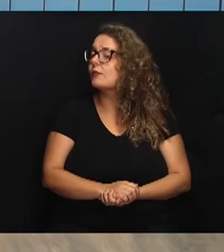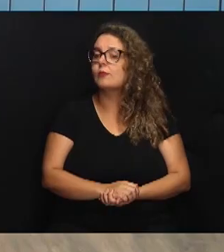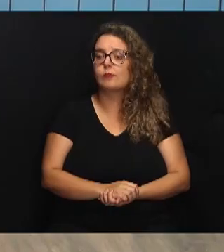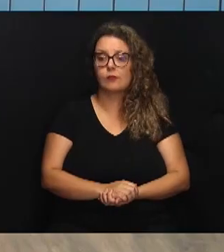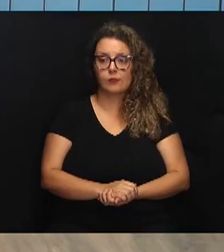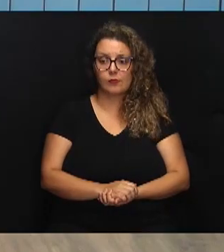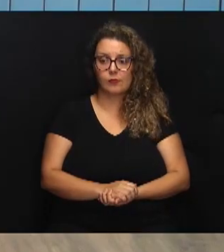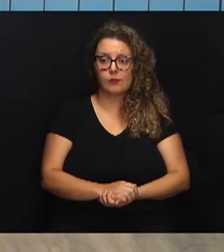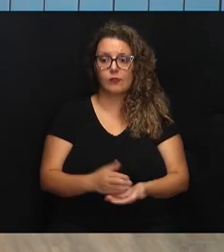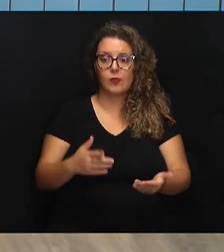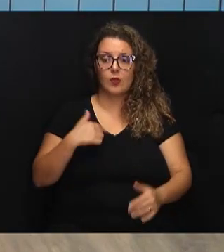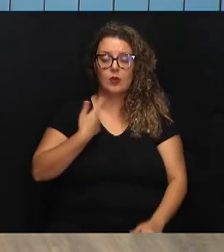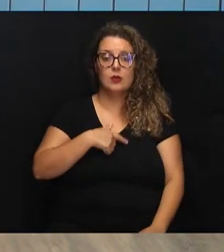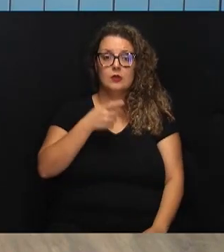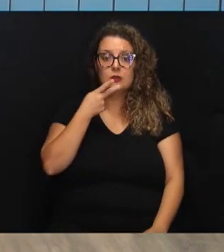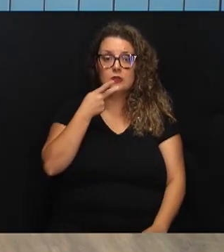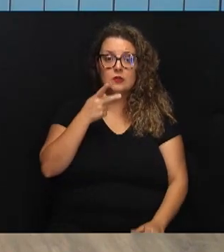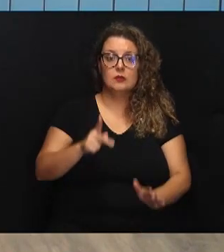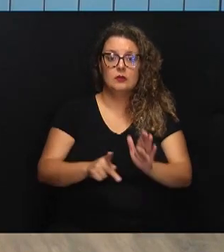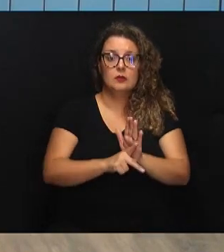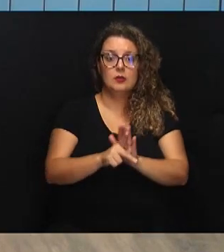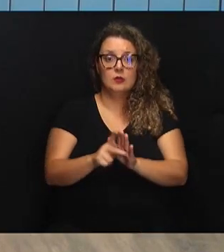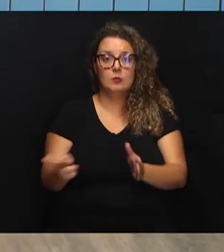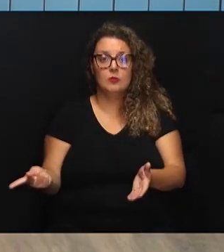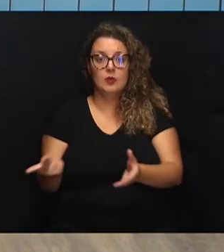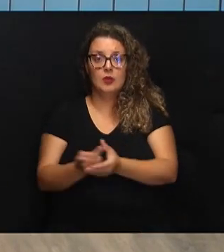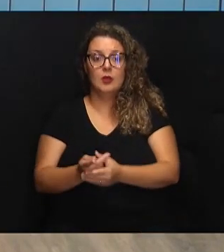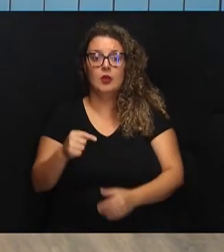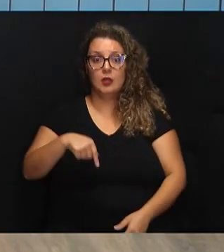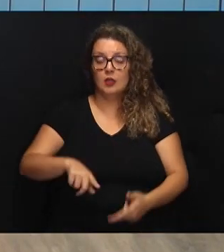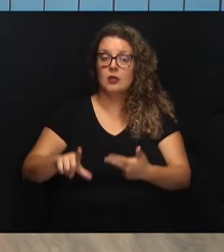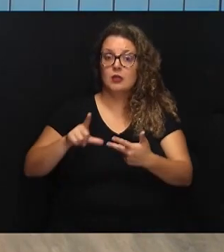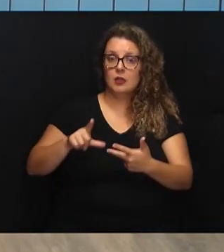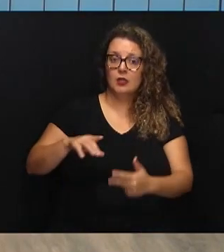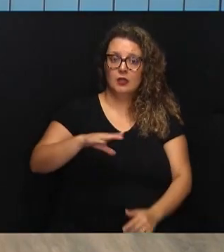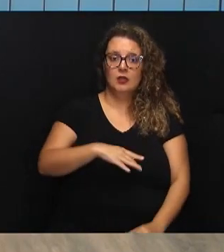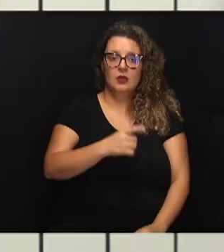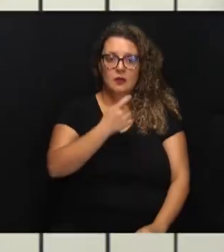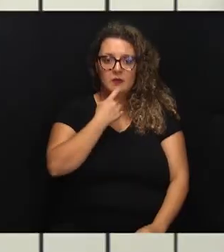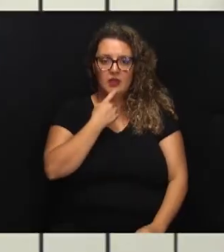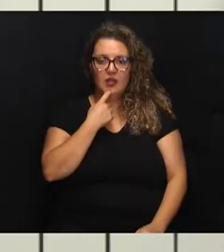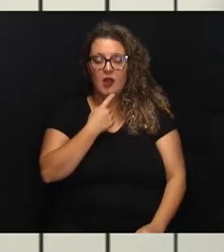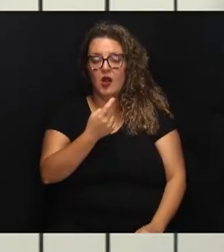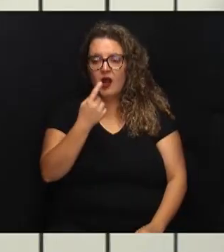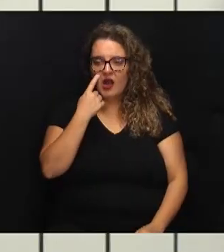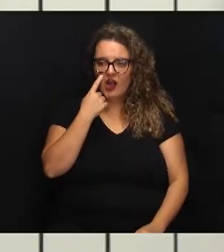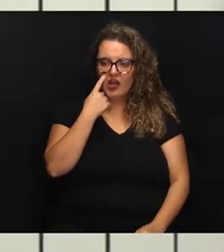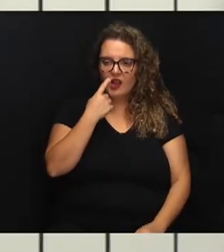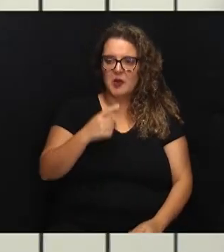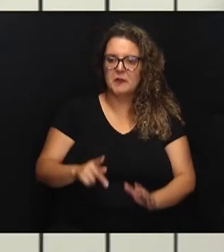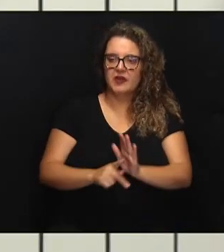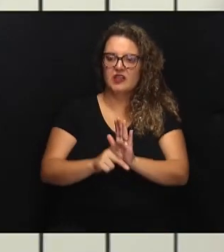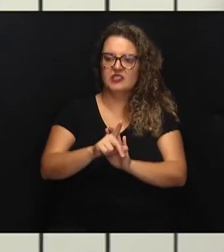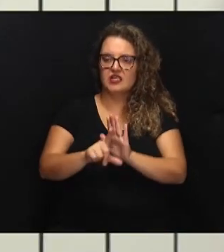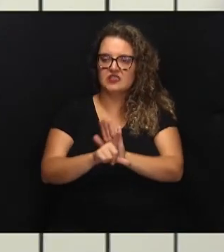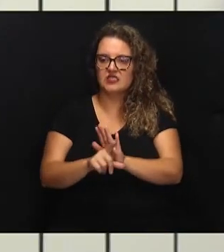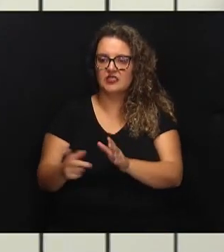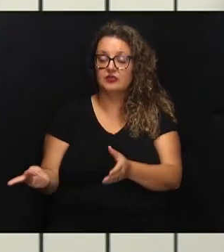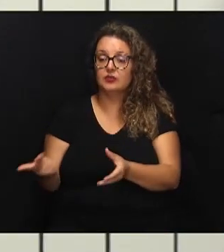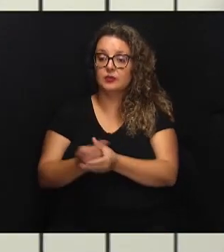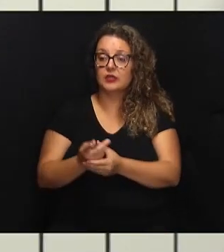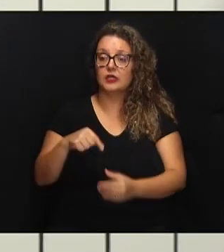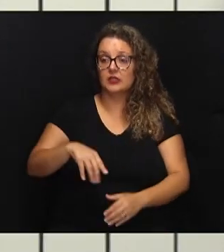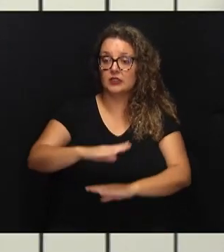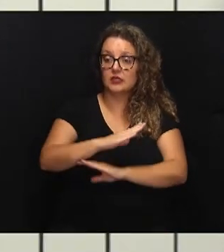Agora nós vamos falar sobre os projetos protocolados aqui no Legislativo Campineiro, porque olha só, um projeto de lei que foi protocolado aqui